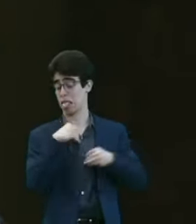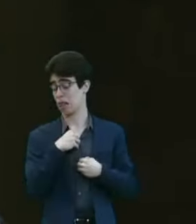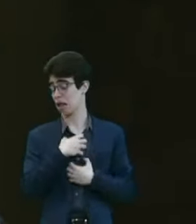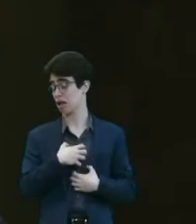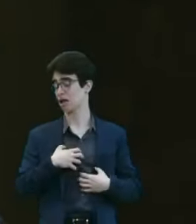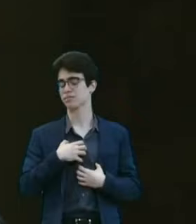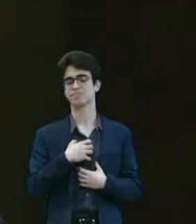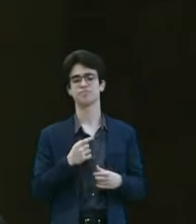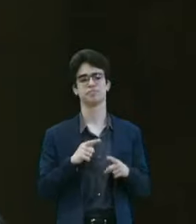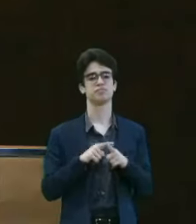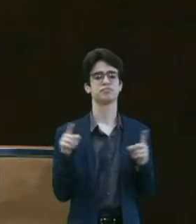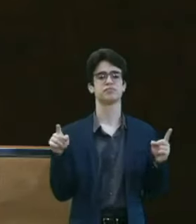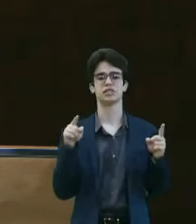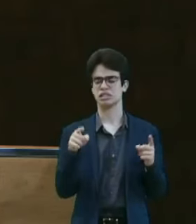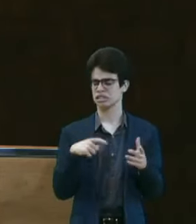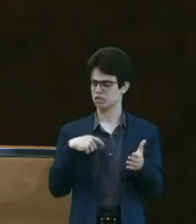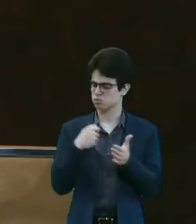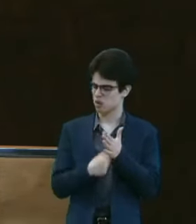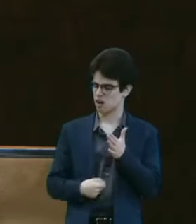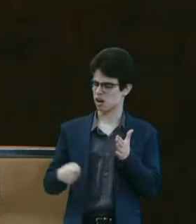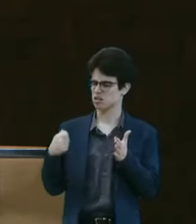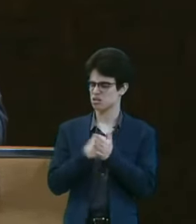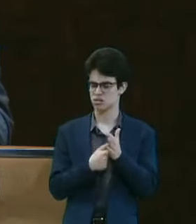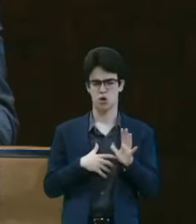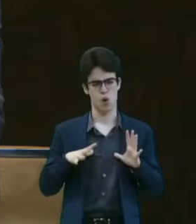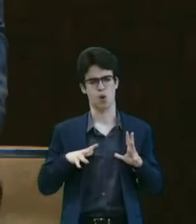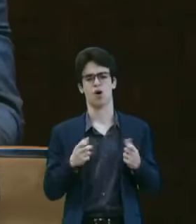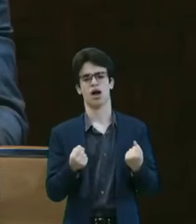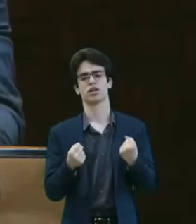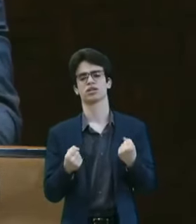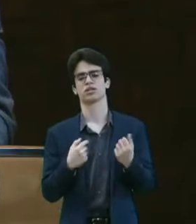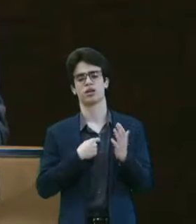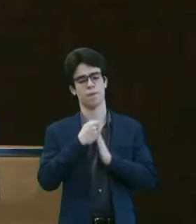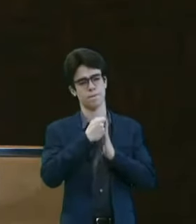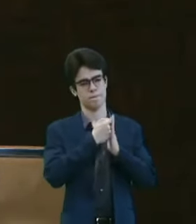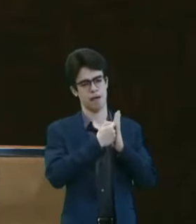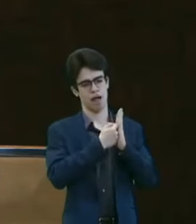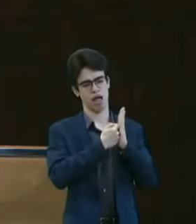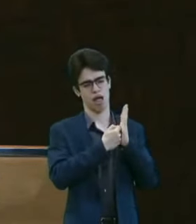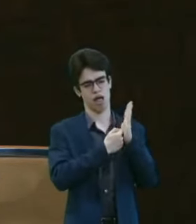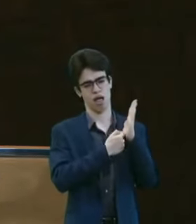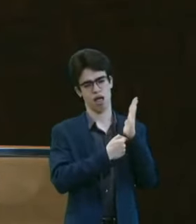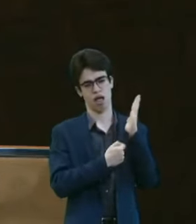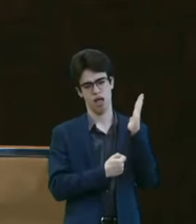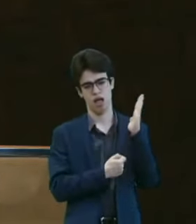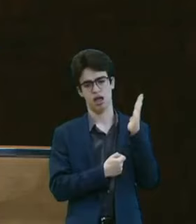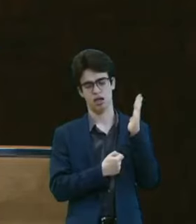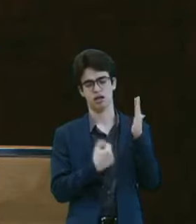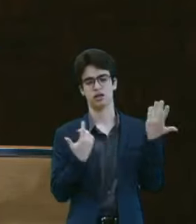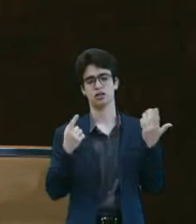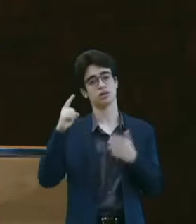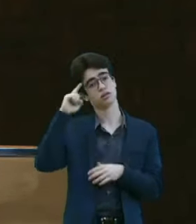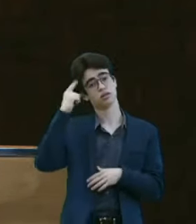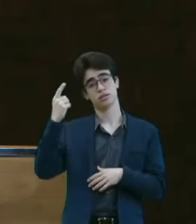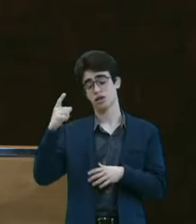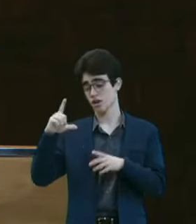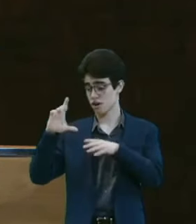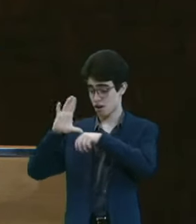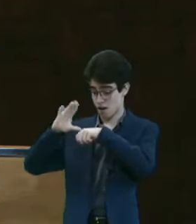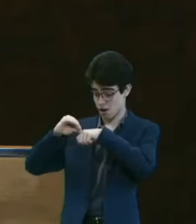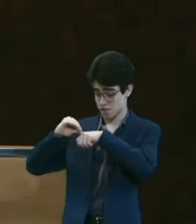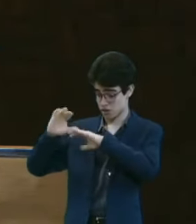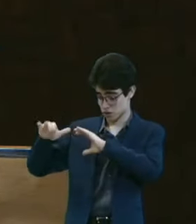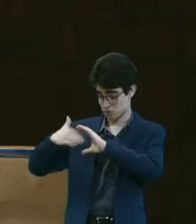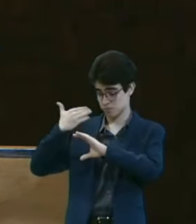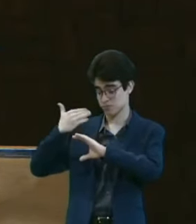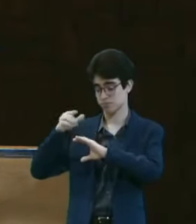Aquele moço, depois de relutar consigo mesmo, tomou coragem e escreveu a carta. E um dia ele me manda a foto, ele naquele